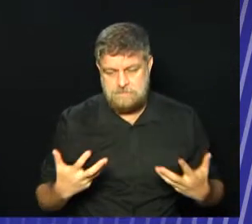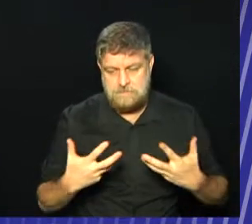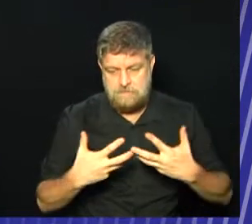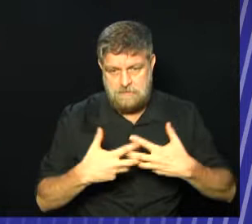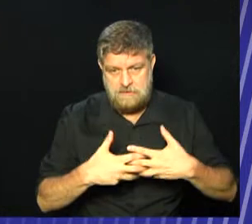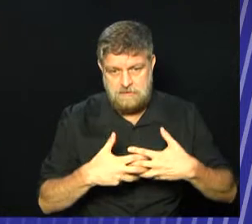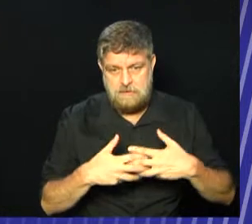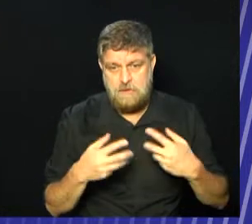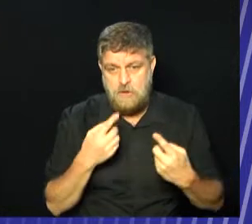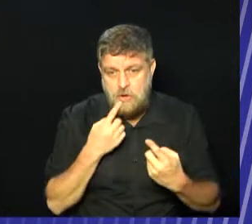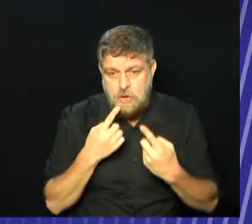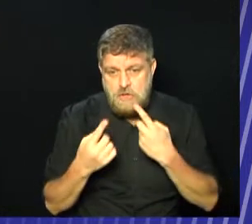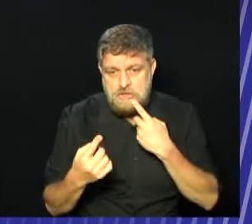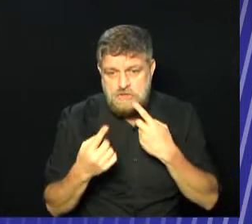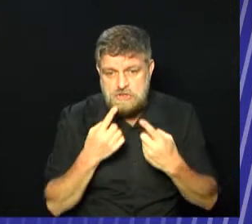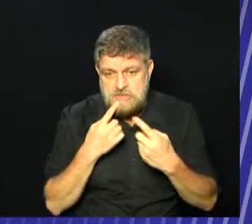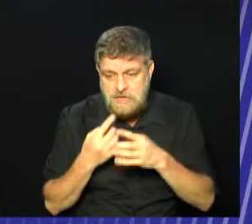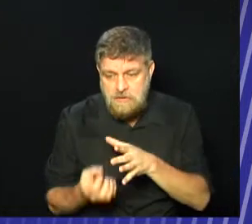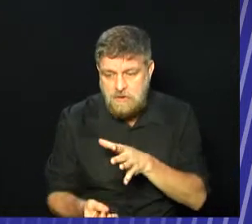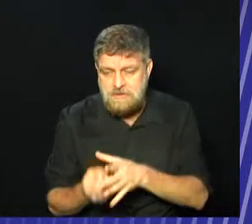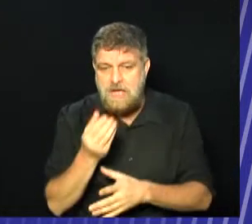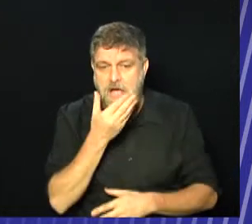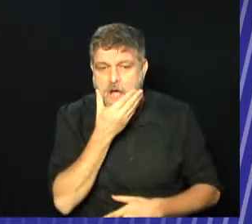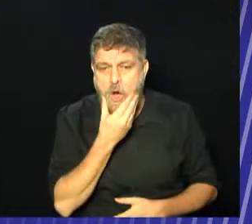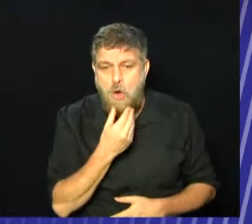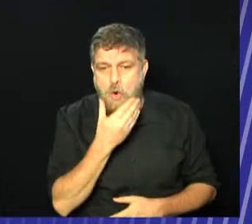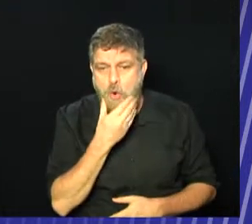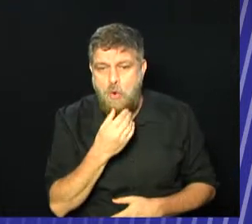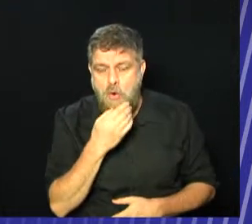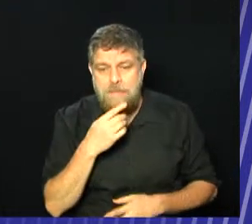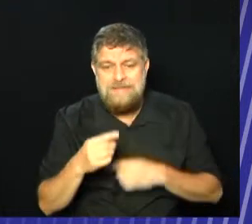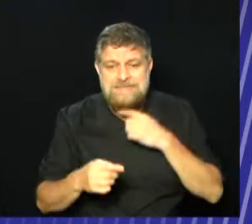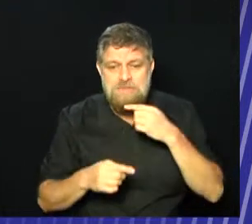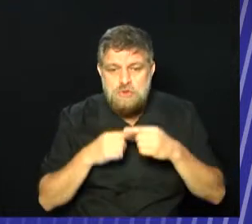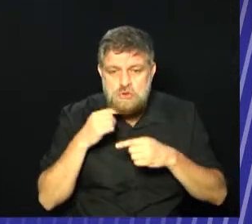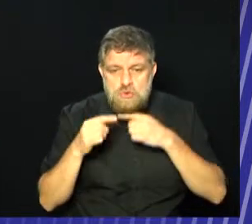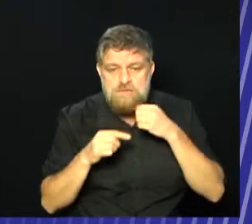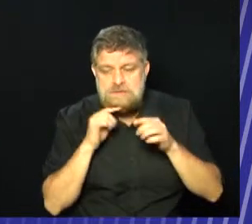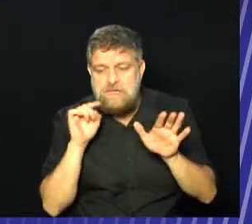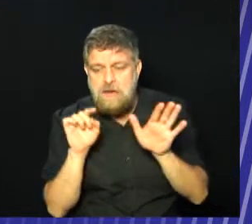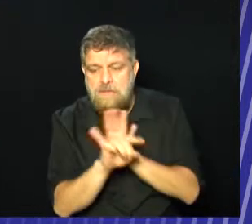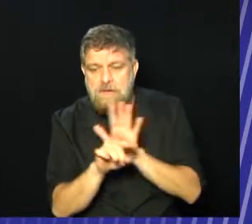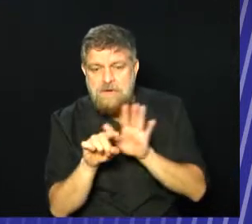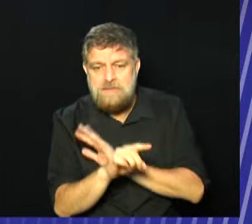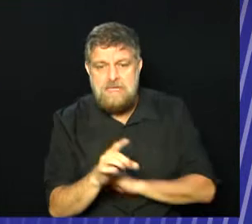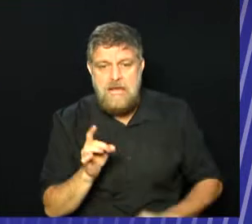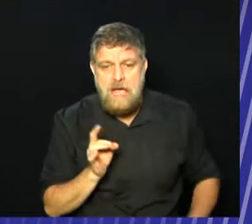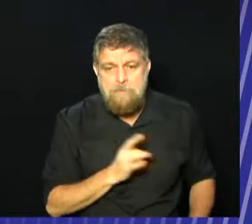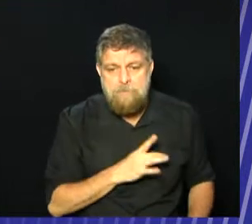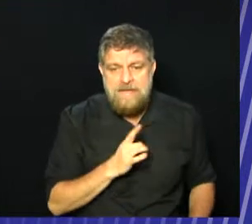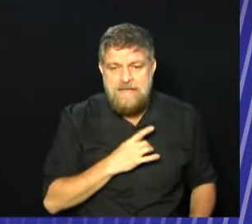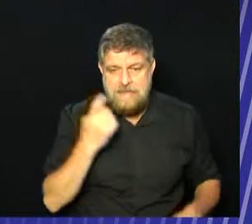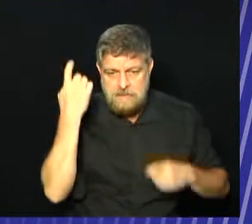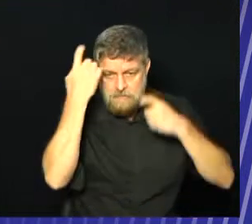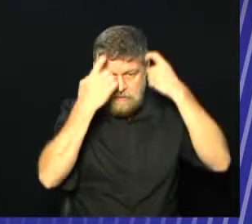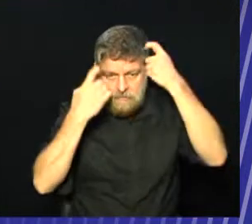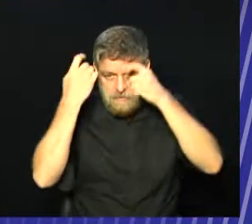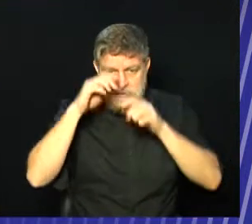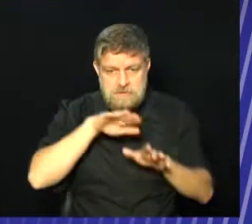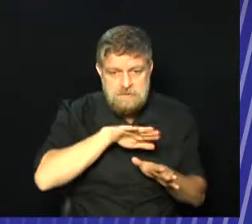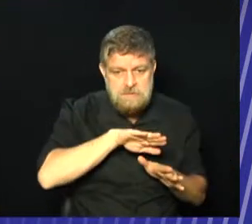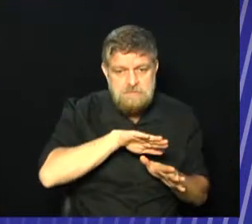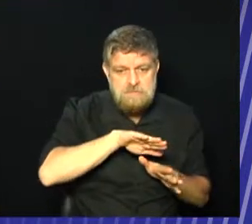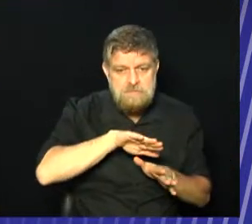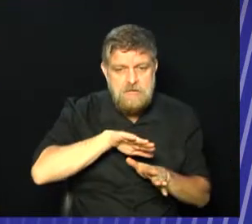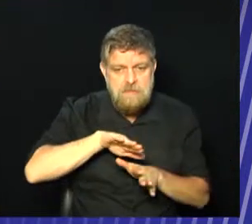diálogo flua, que os homens se sintam à vontade, que falem, que tirem seus medos e preocupações. E a gente criou